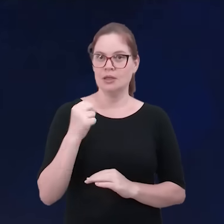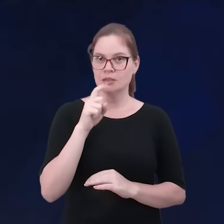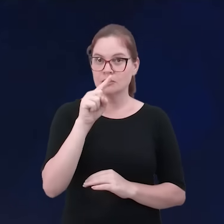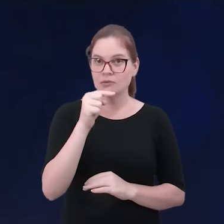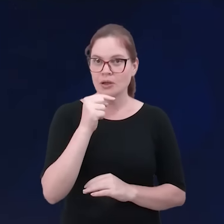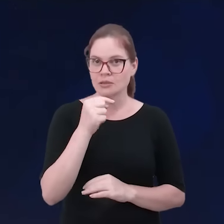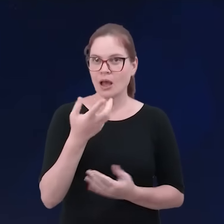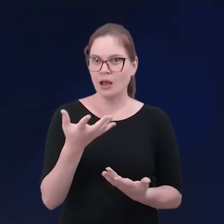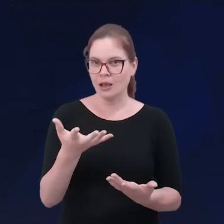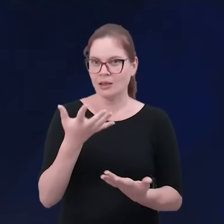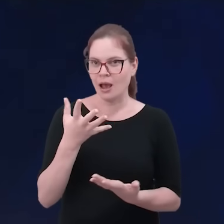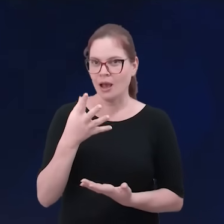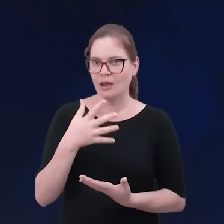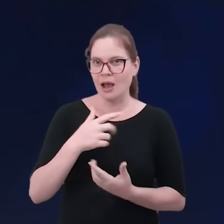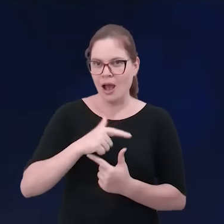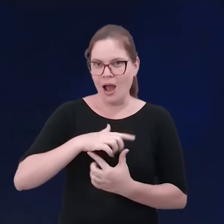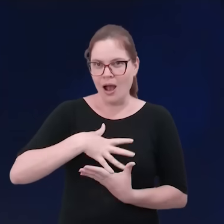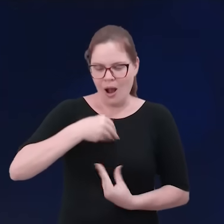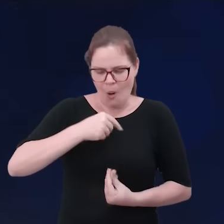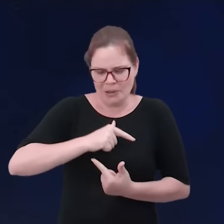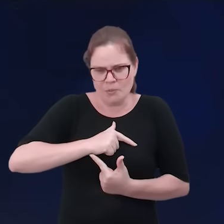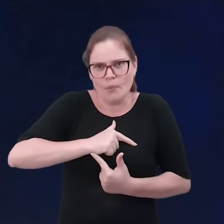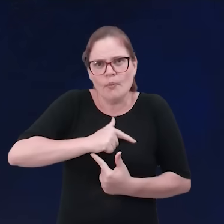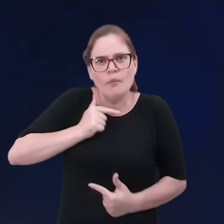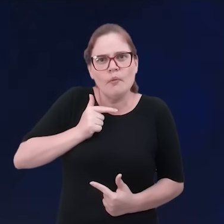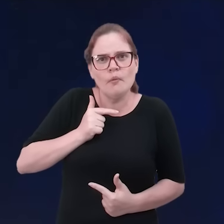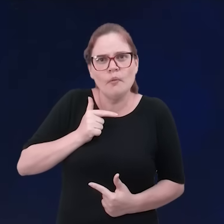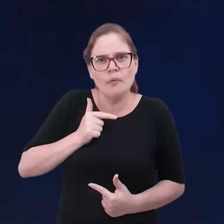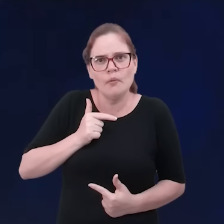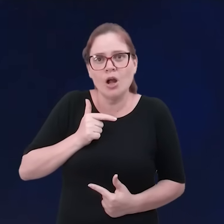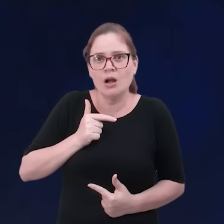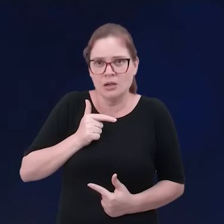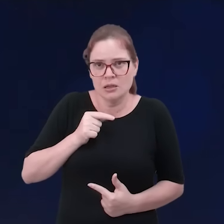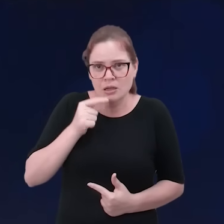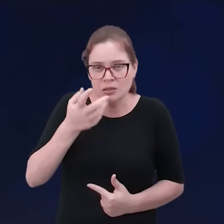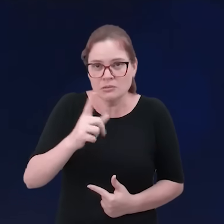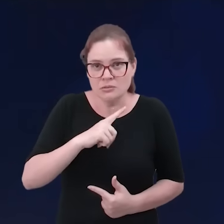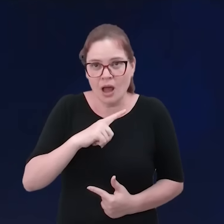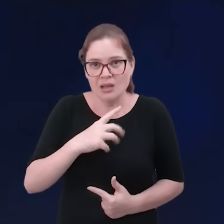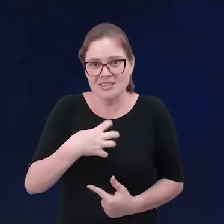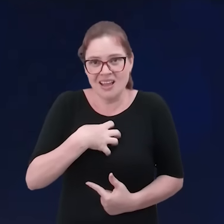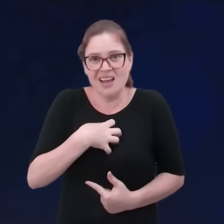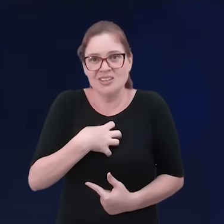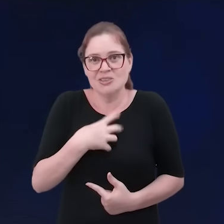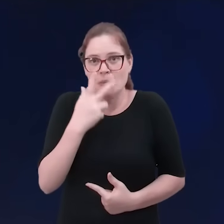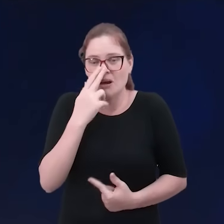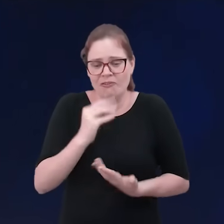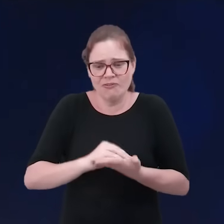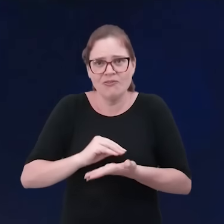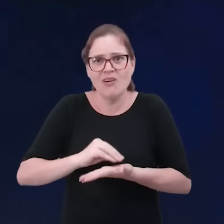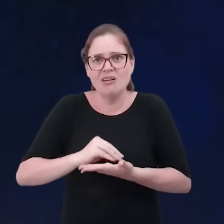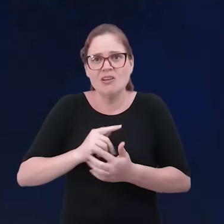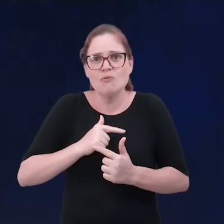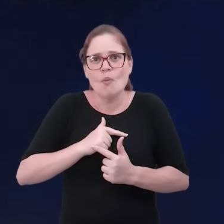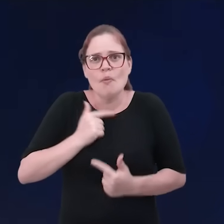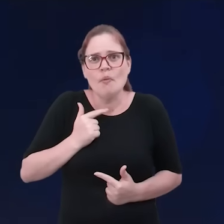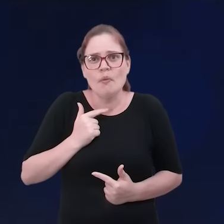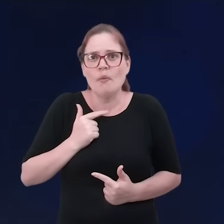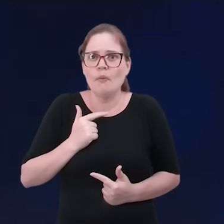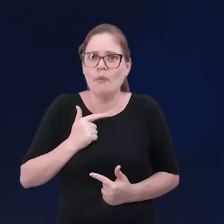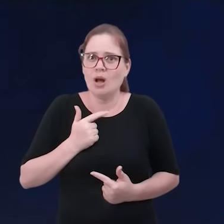sede, seja qual for a sua situação, há um convite da parte do Senhor Jesus. Quem tiver